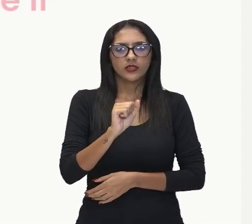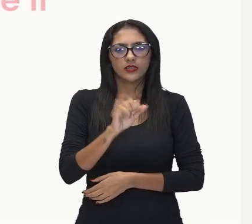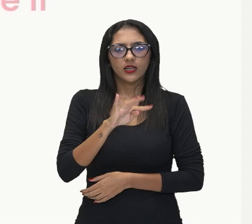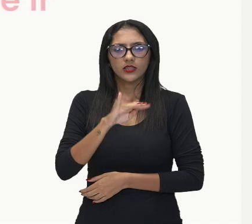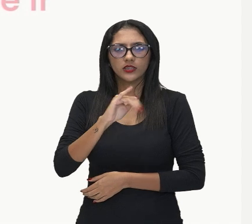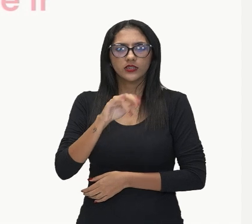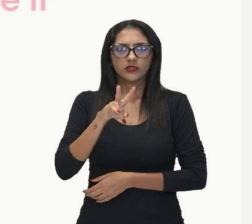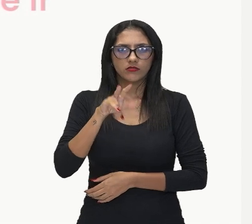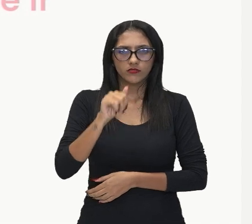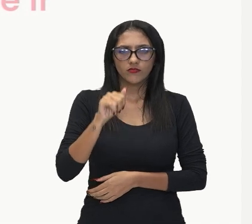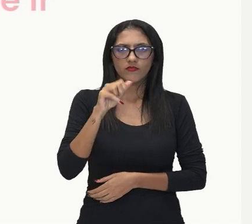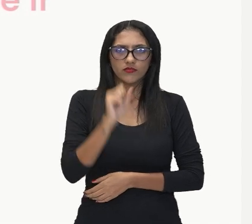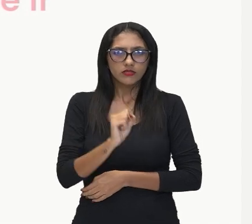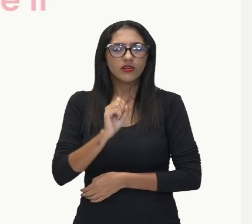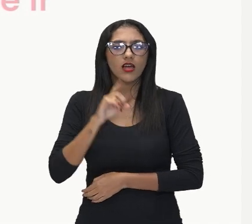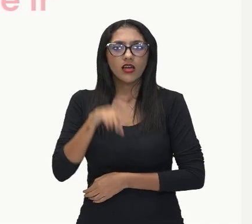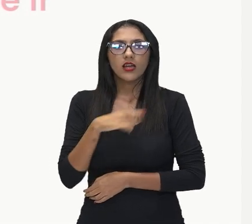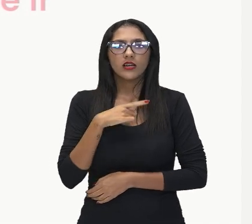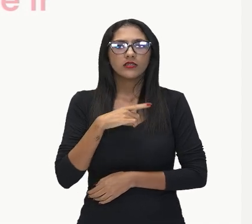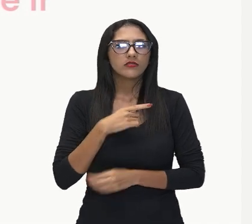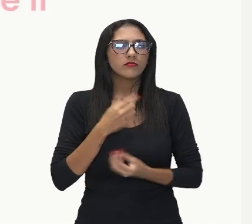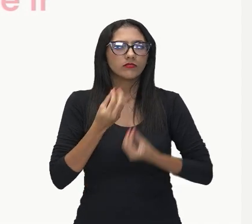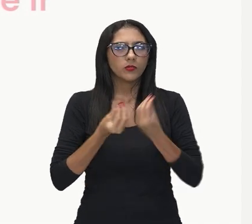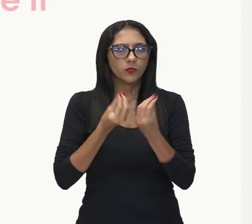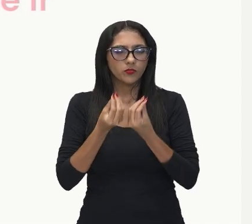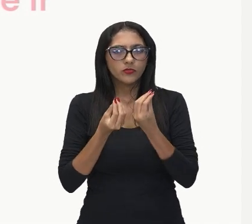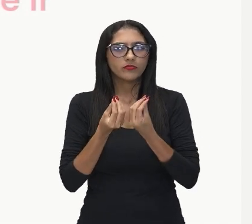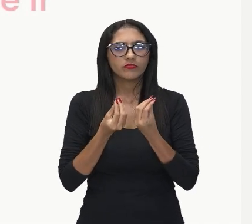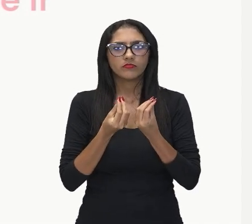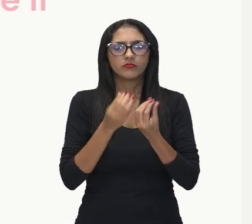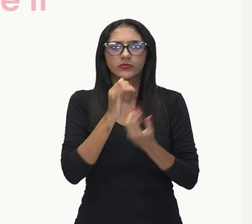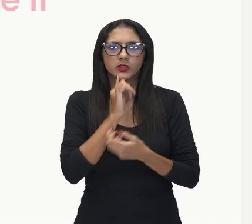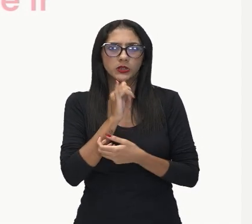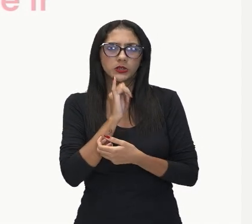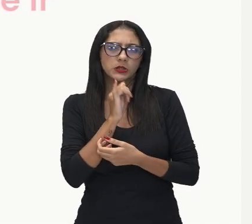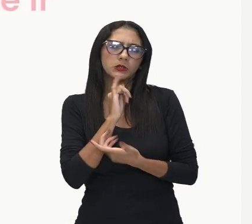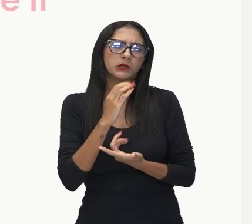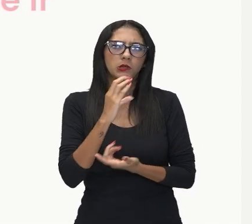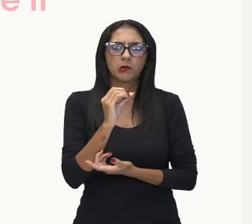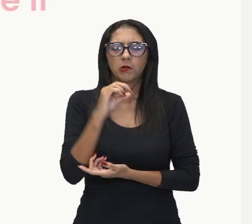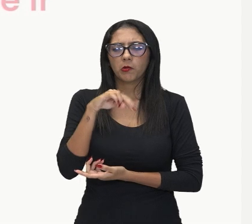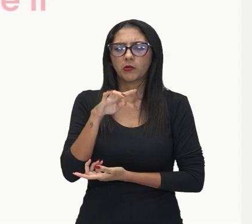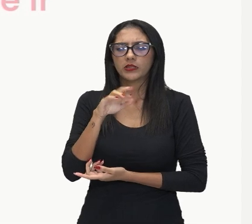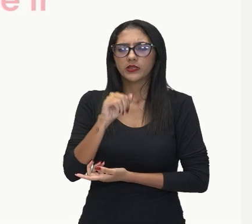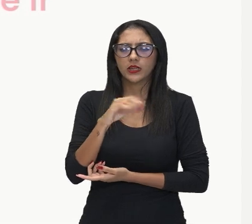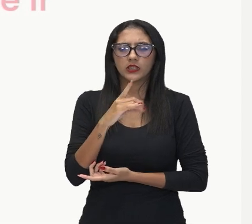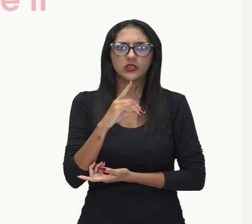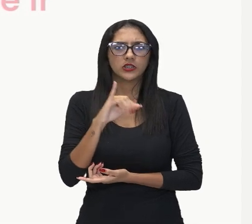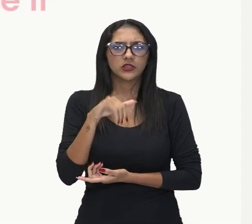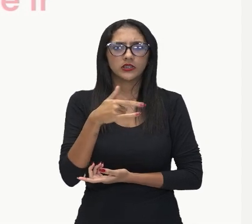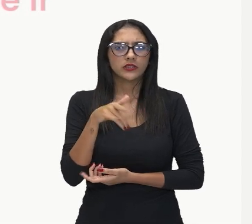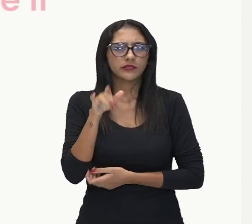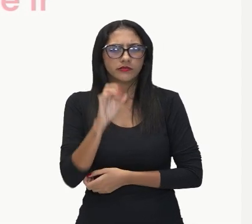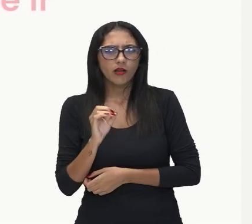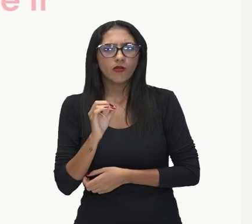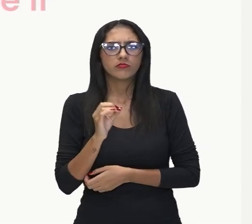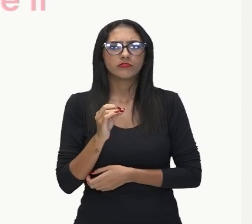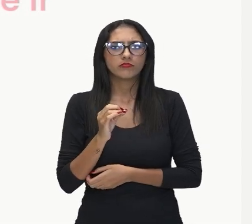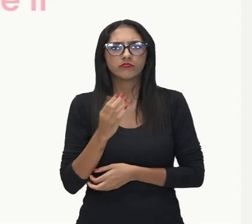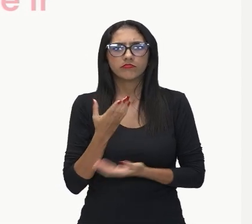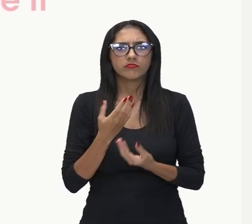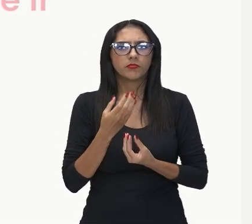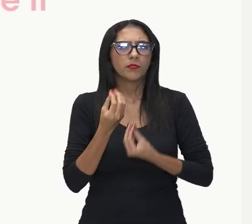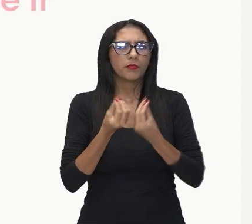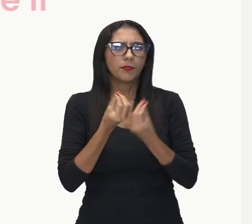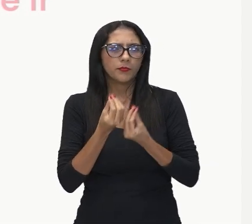orações são orações que estabelecem relação de contradição. Aqui é importante, olha só.